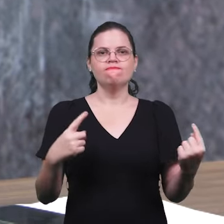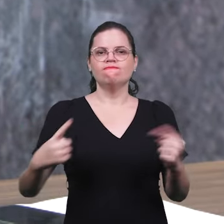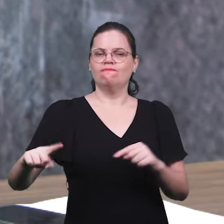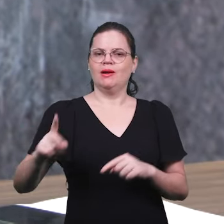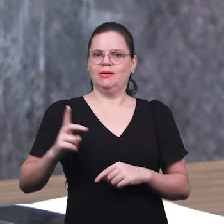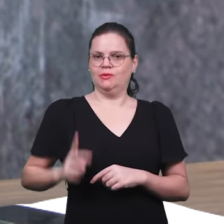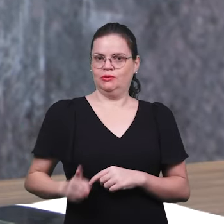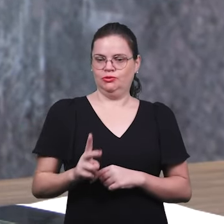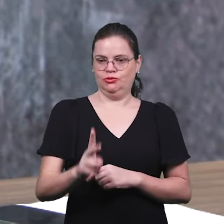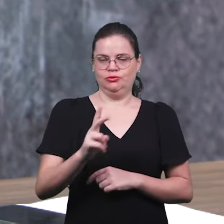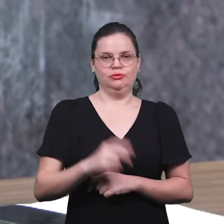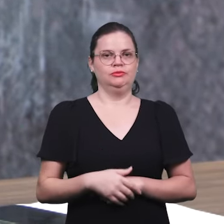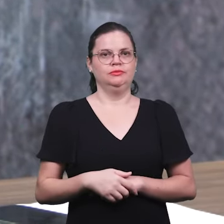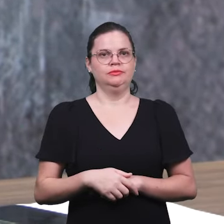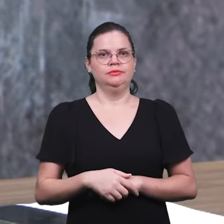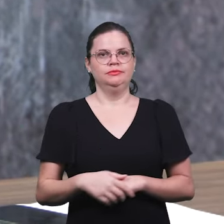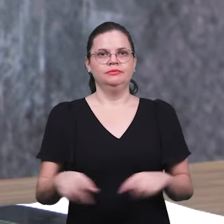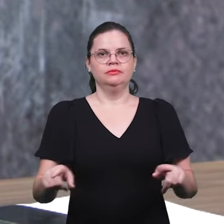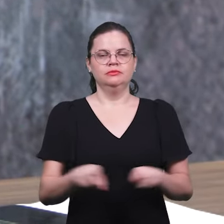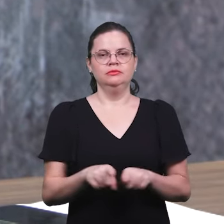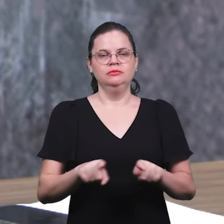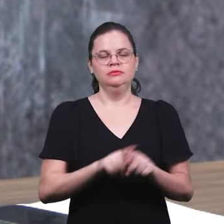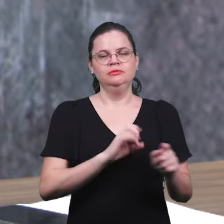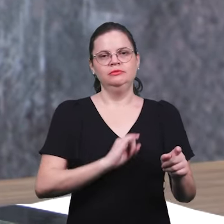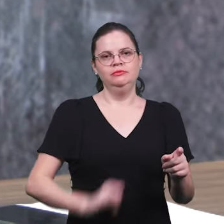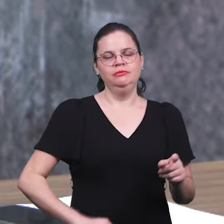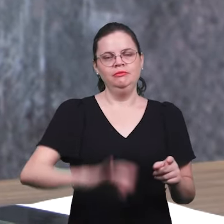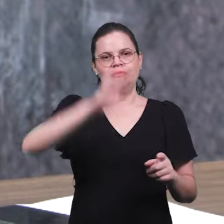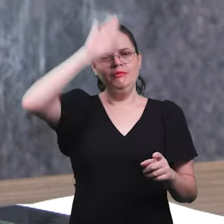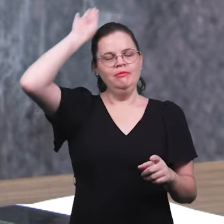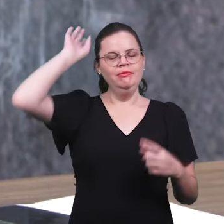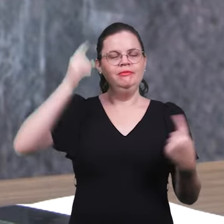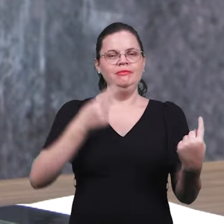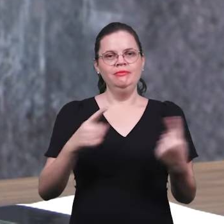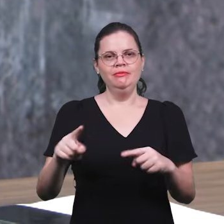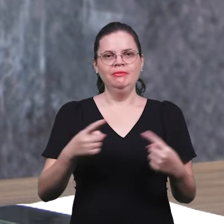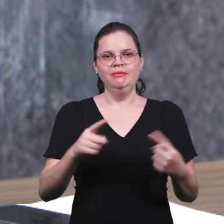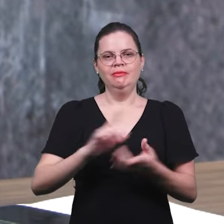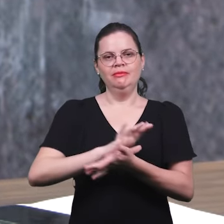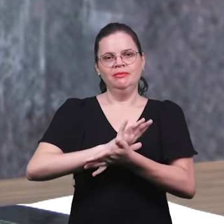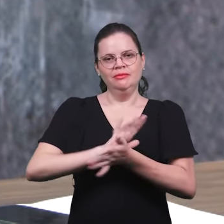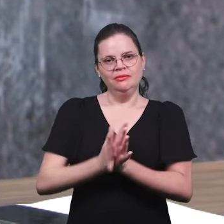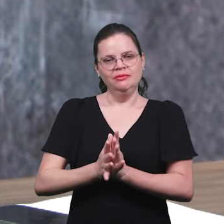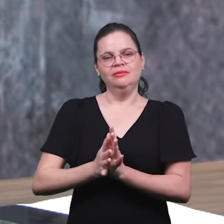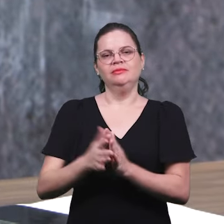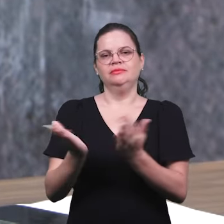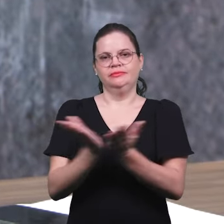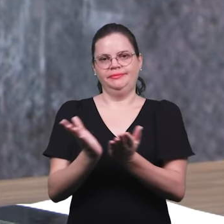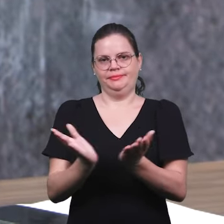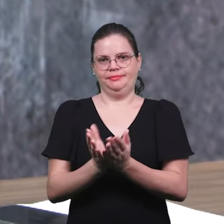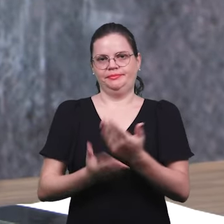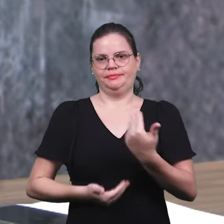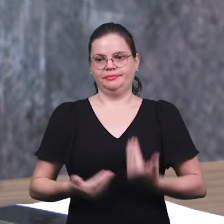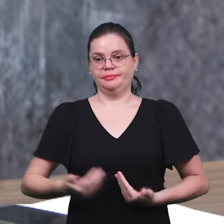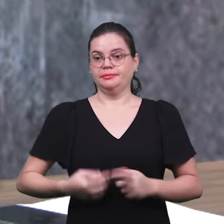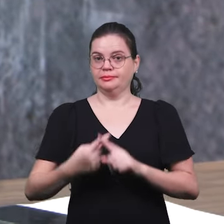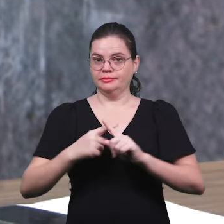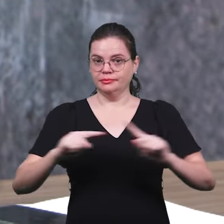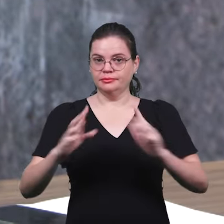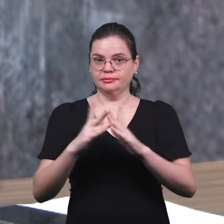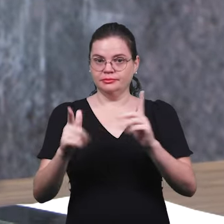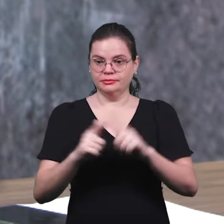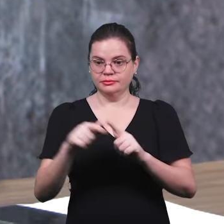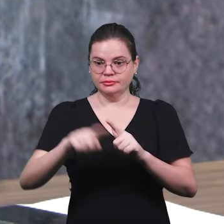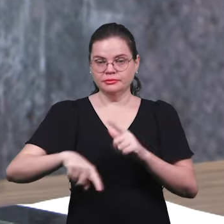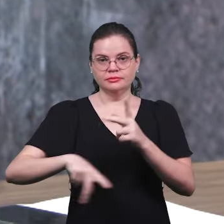nessa situação de atuação do Império Romano contra o culto cristão, mas a igreja cada vez mais crescendo, a igreja tendo cada